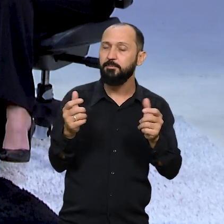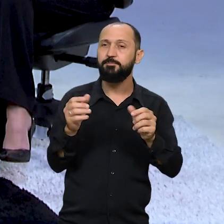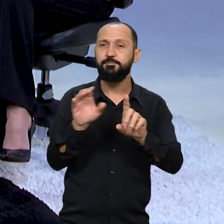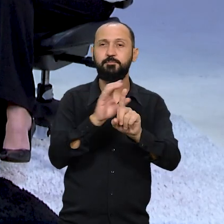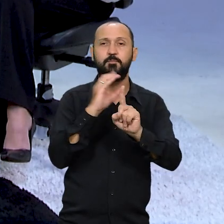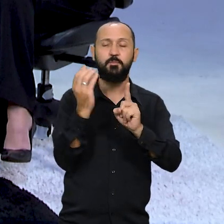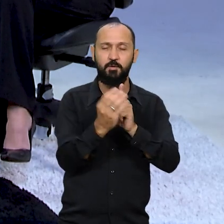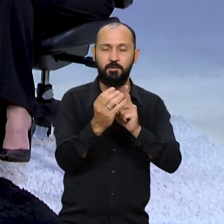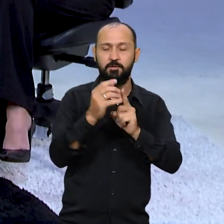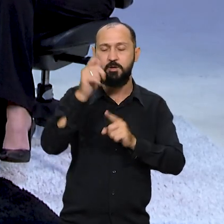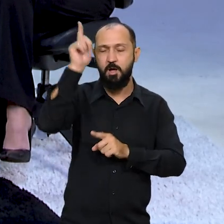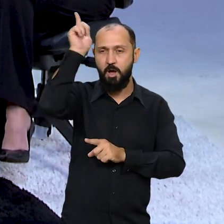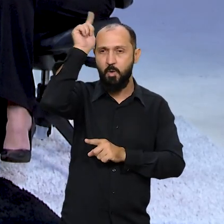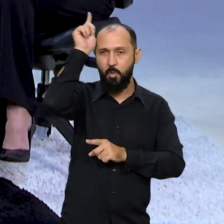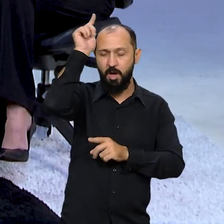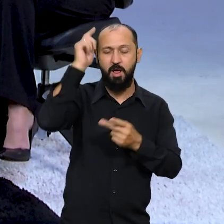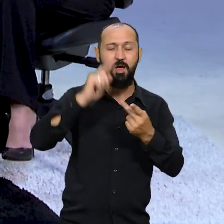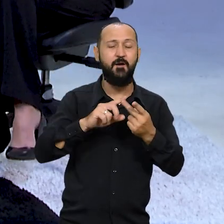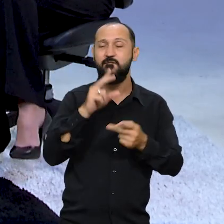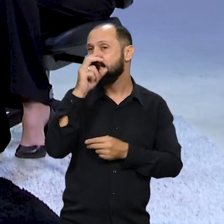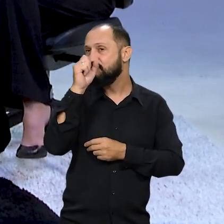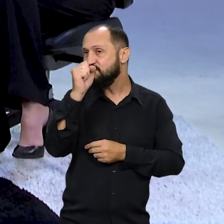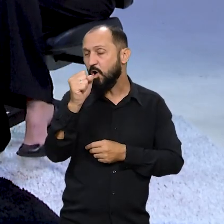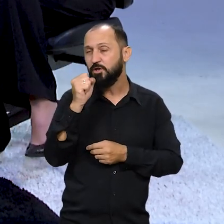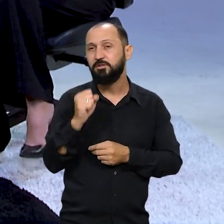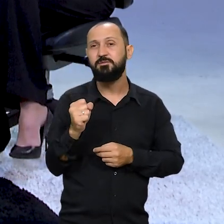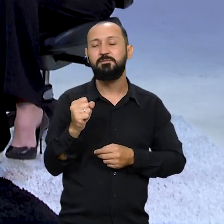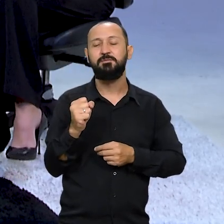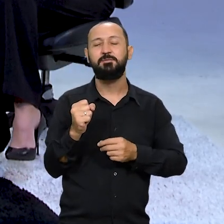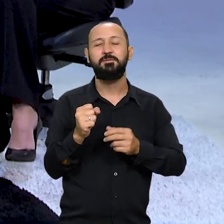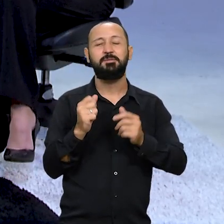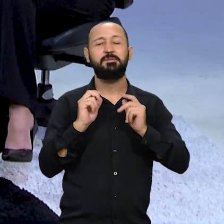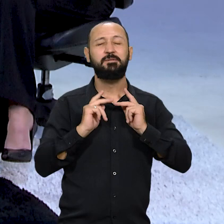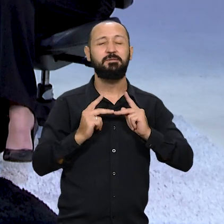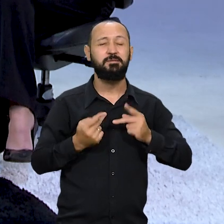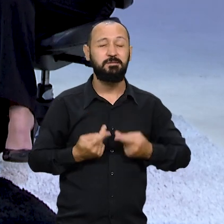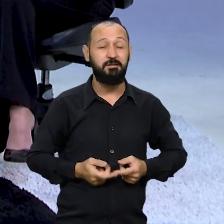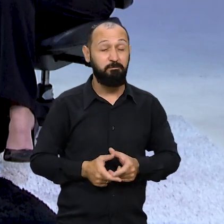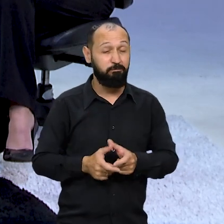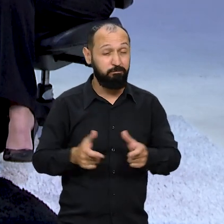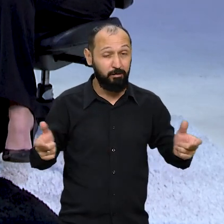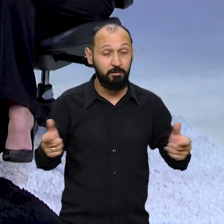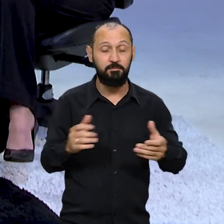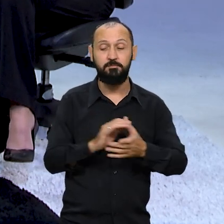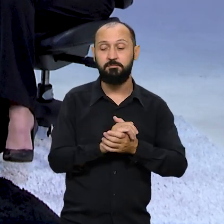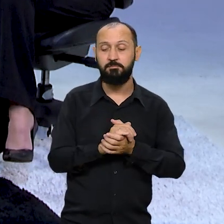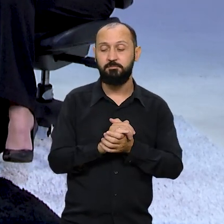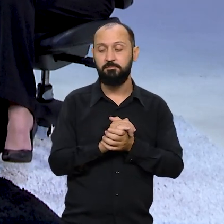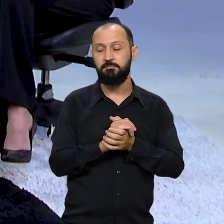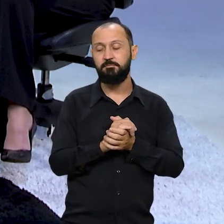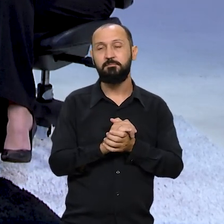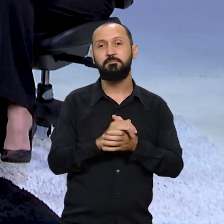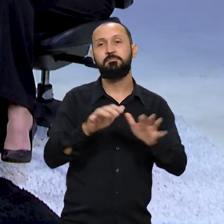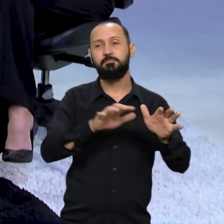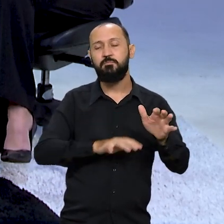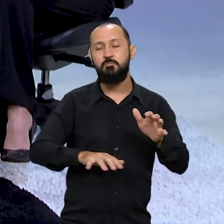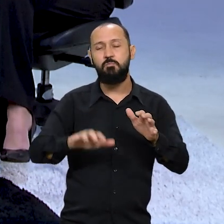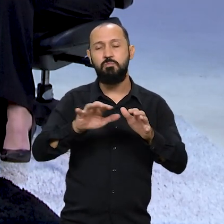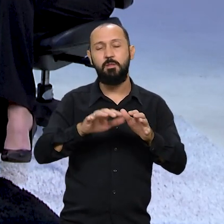mil hectares, hoje cada uma passa de 30 mil hectares. O mesmo episódio em relação à terra indígena Buriti, lá